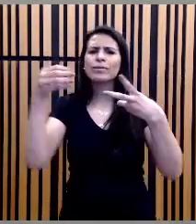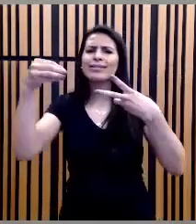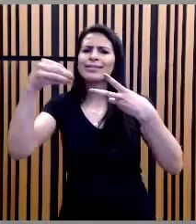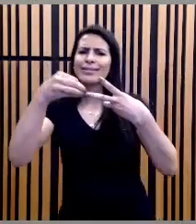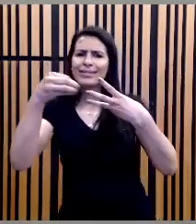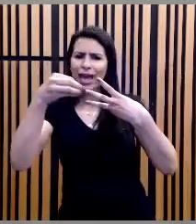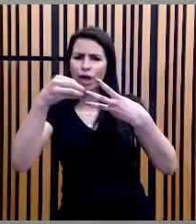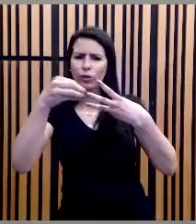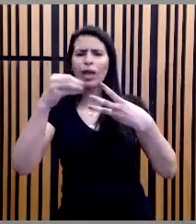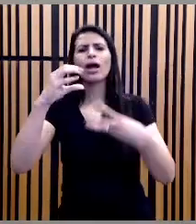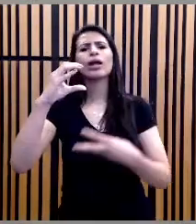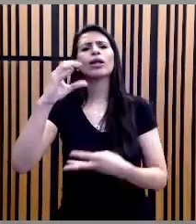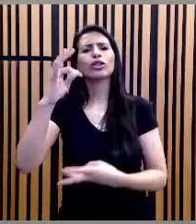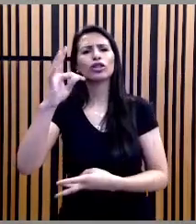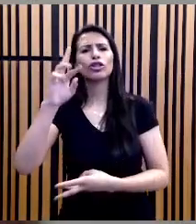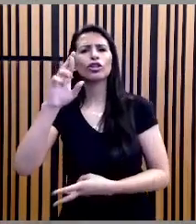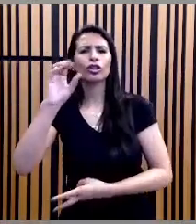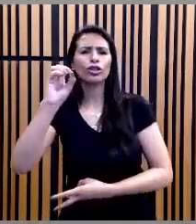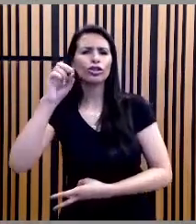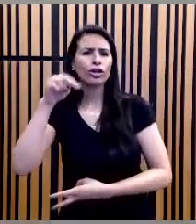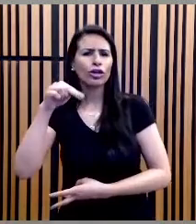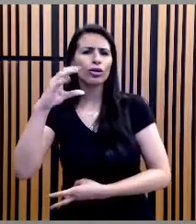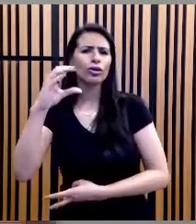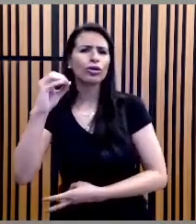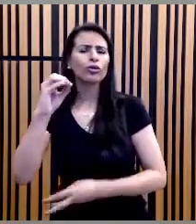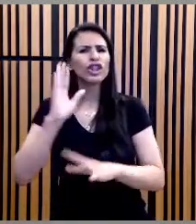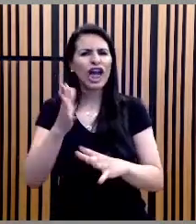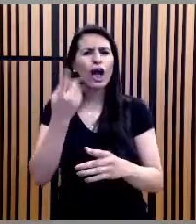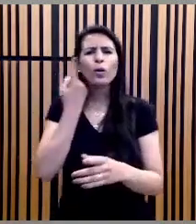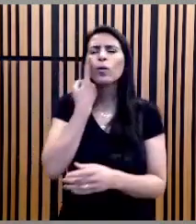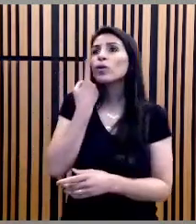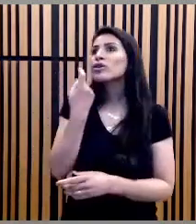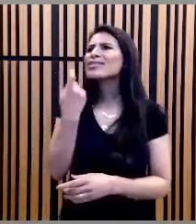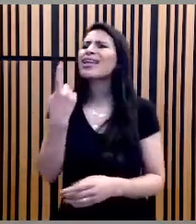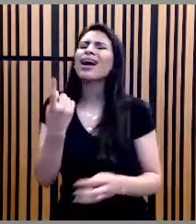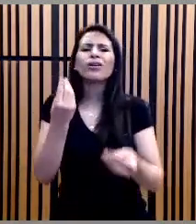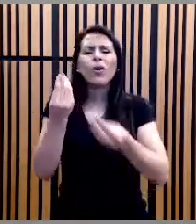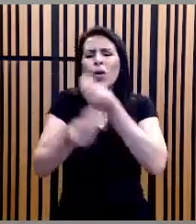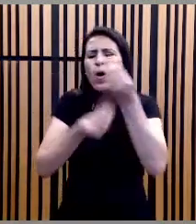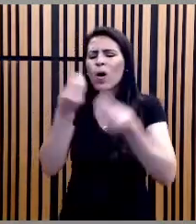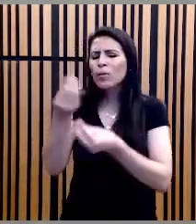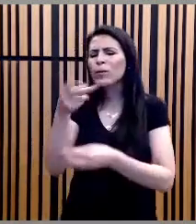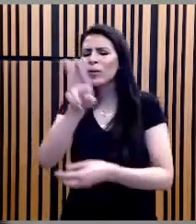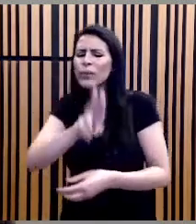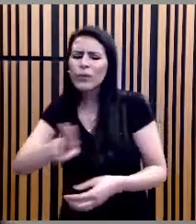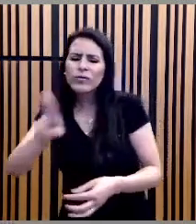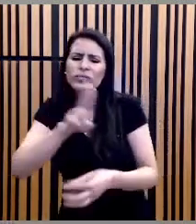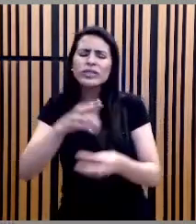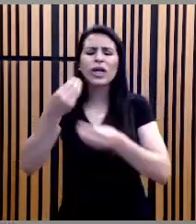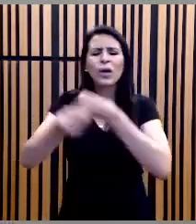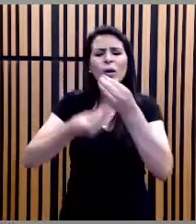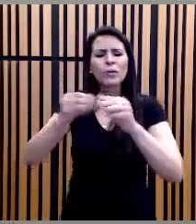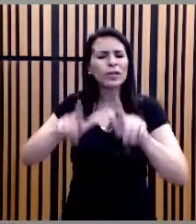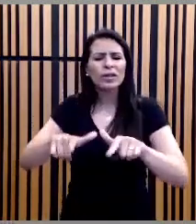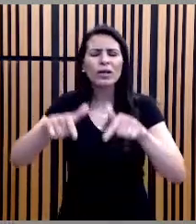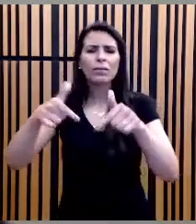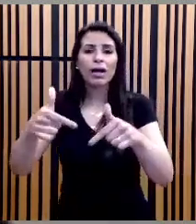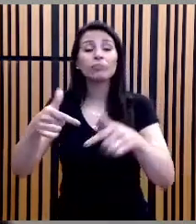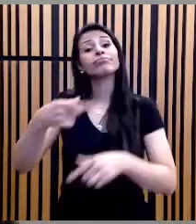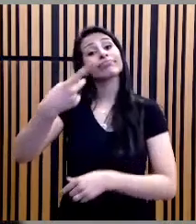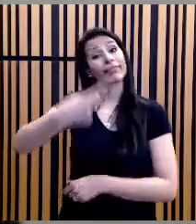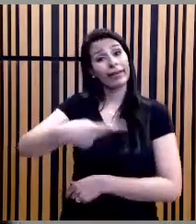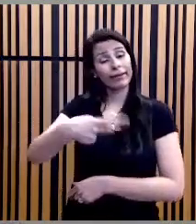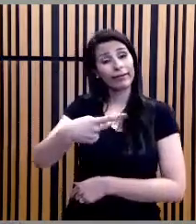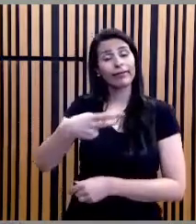essa curiosidade de como essas células são trabalhadas, pessoal? No Tecnosinos a gente tem uma